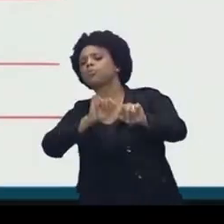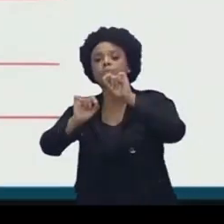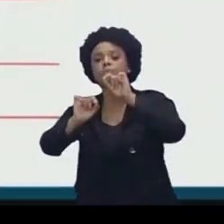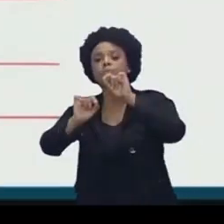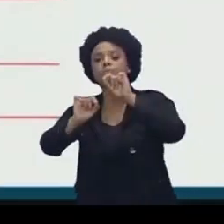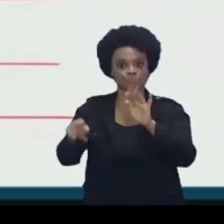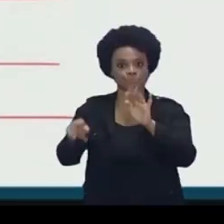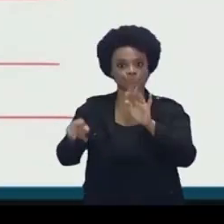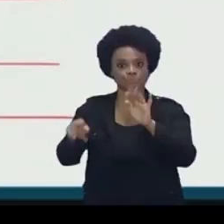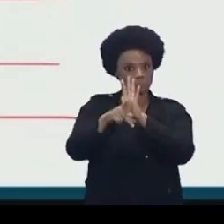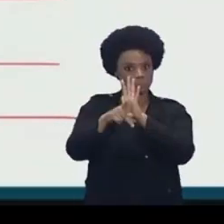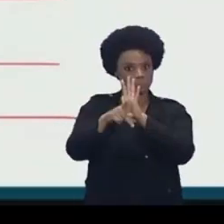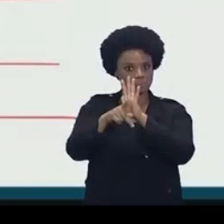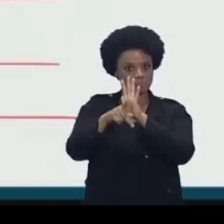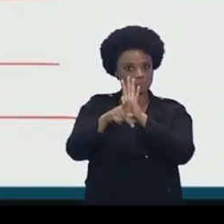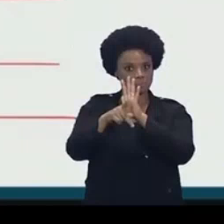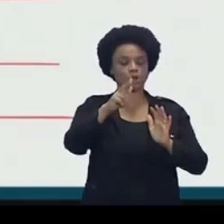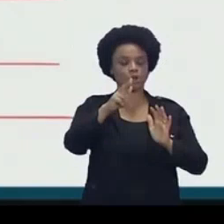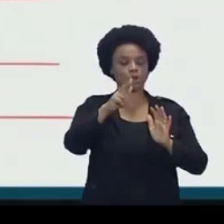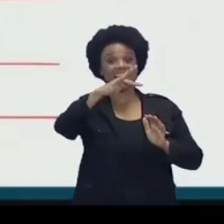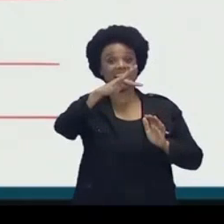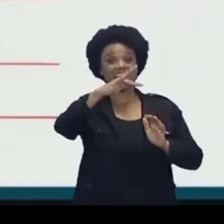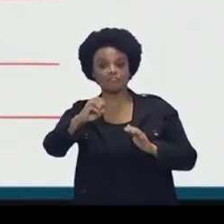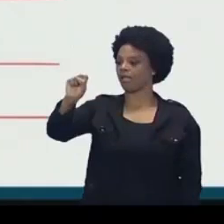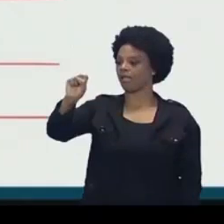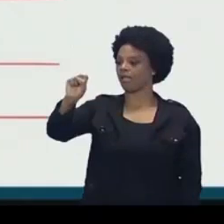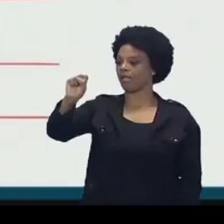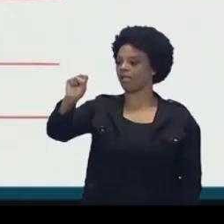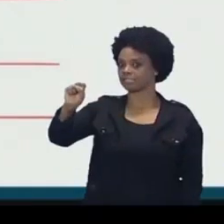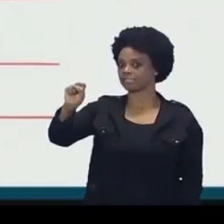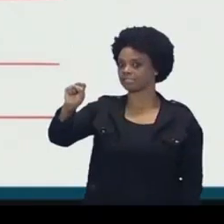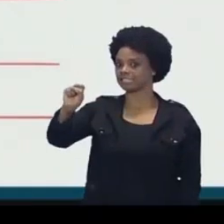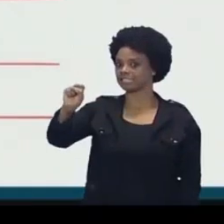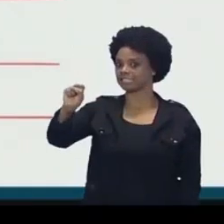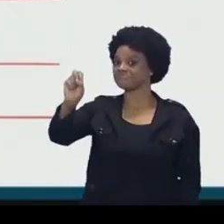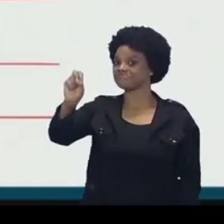O gráfico de uma função, o S, em função